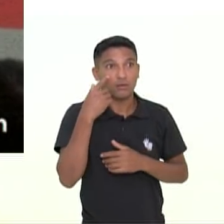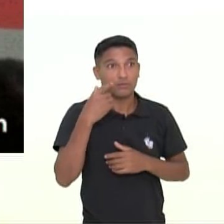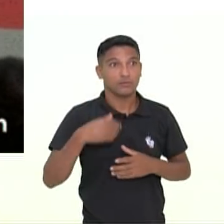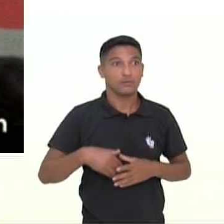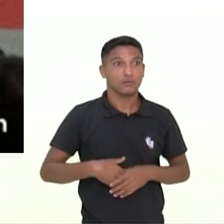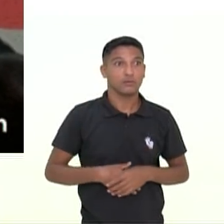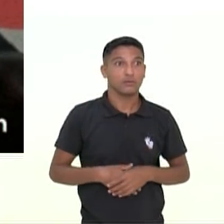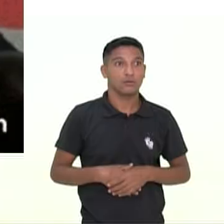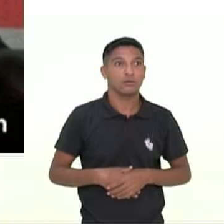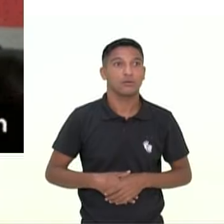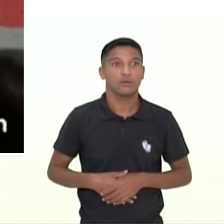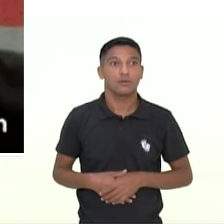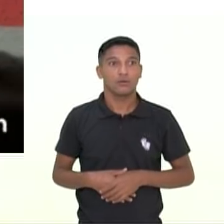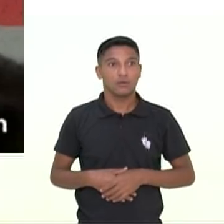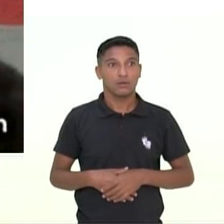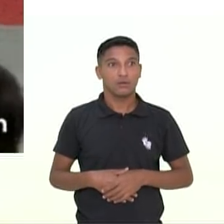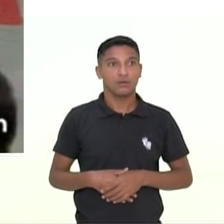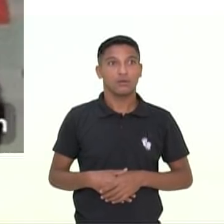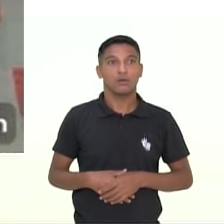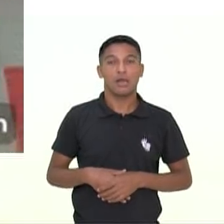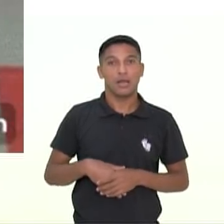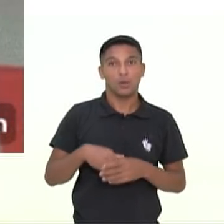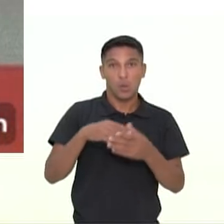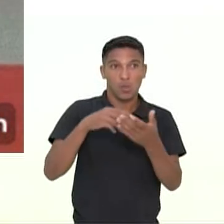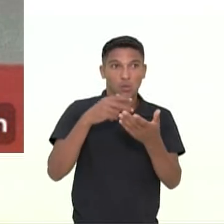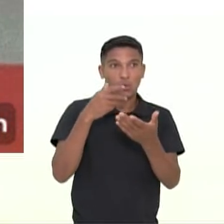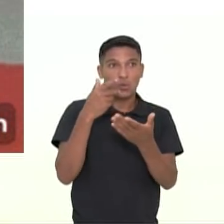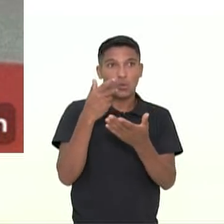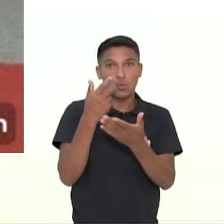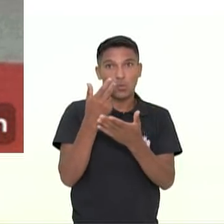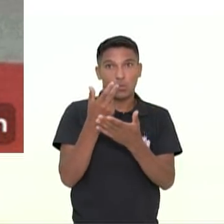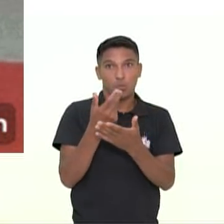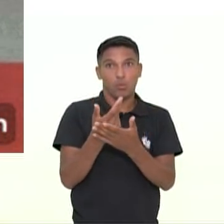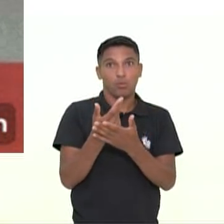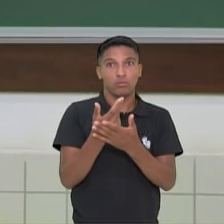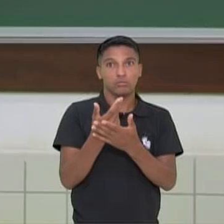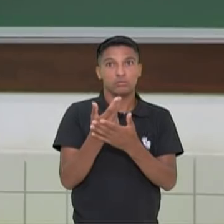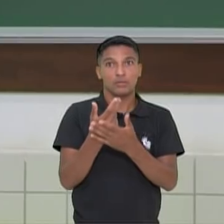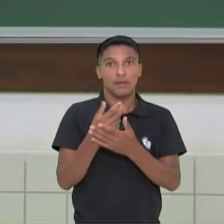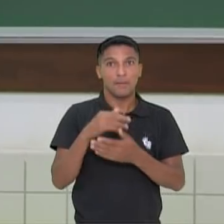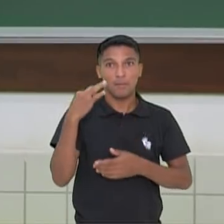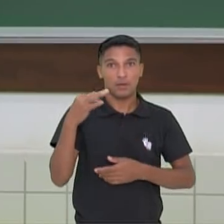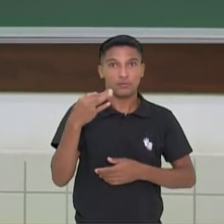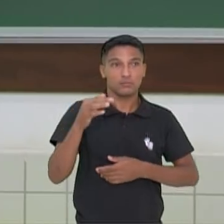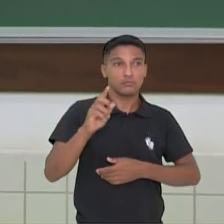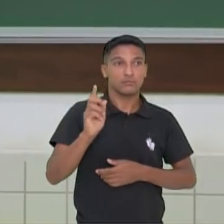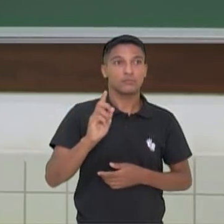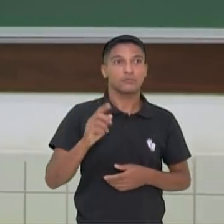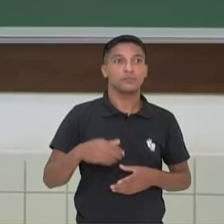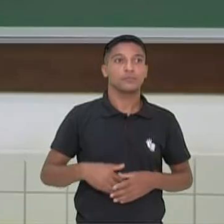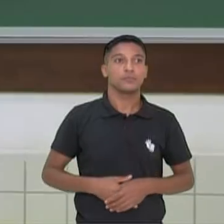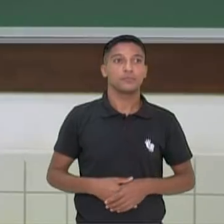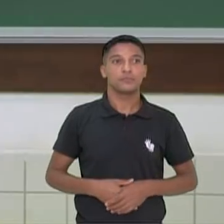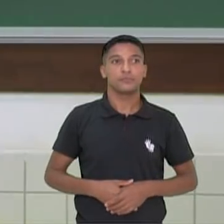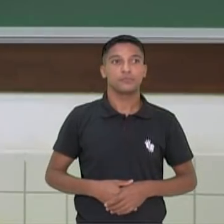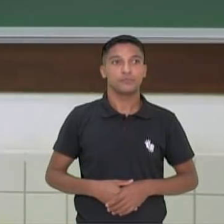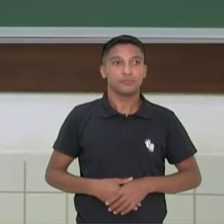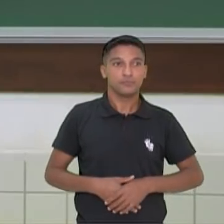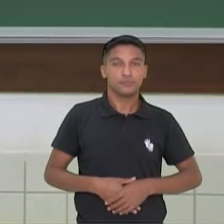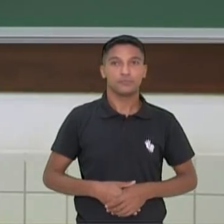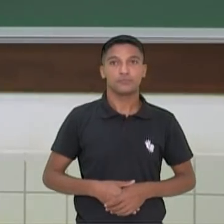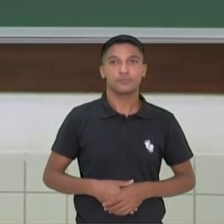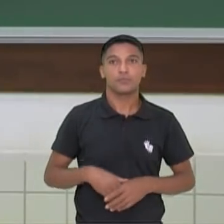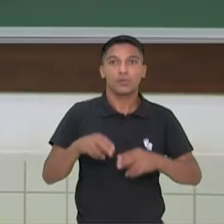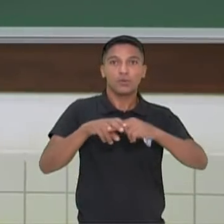realmente ele não tenha nenhuma lesão nos movimentos, Então, essa é a ideia principal,